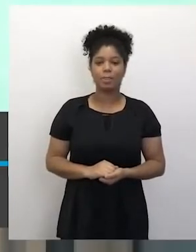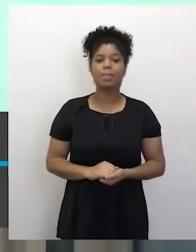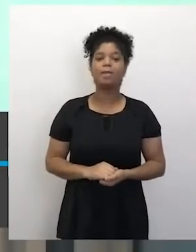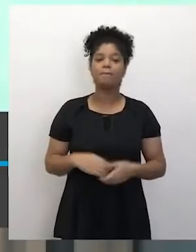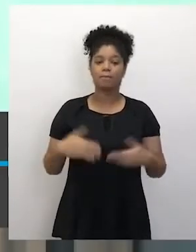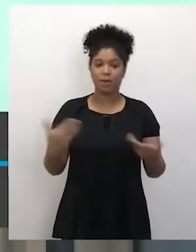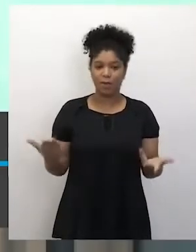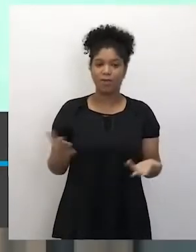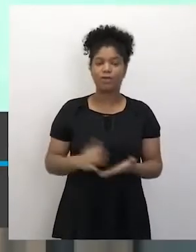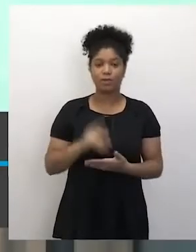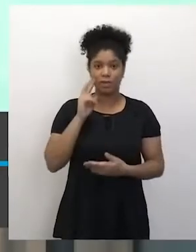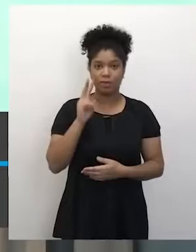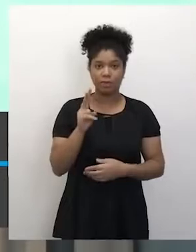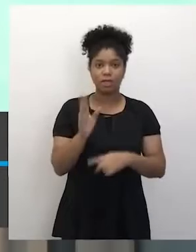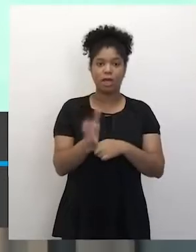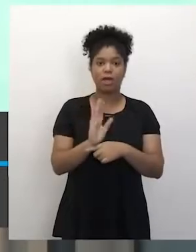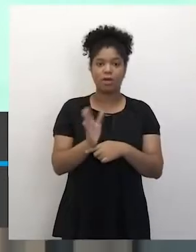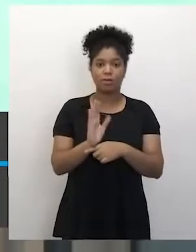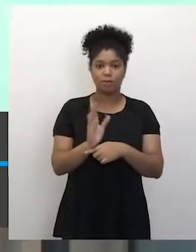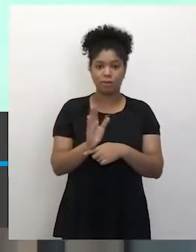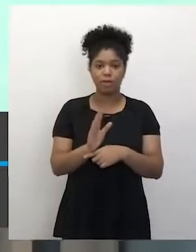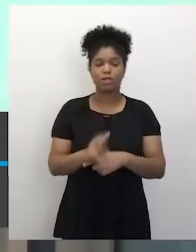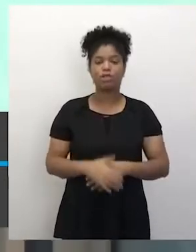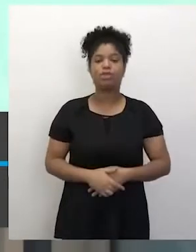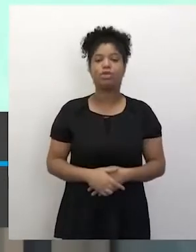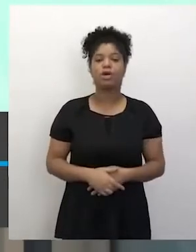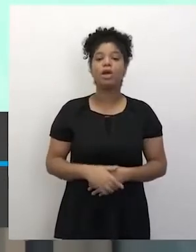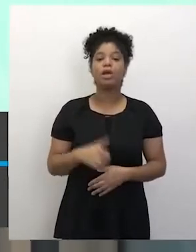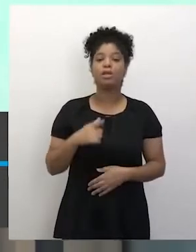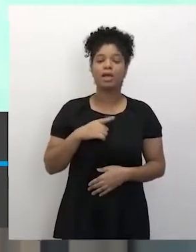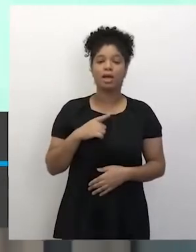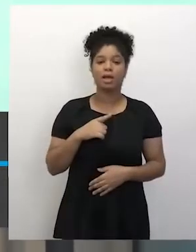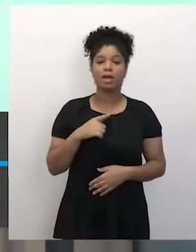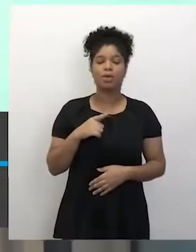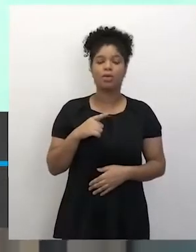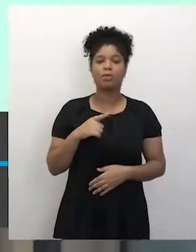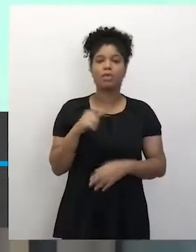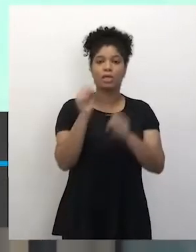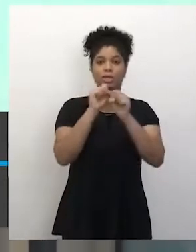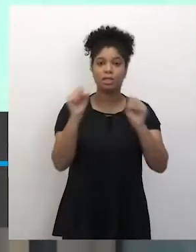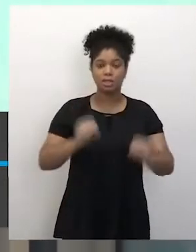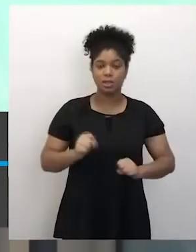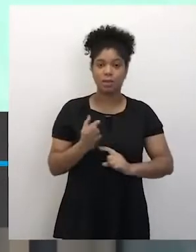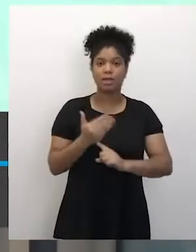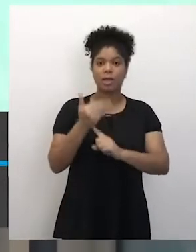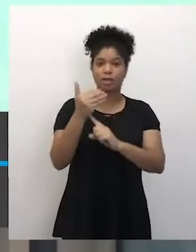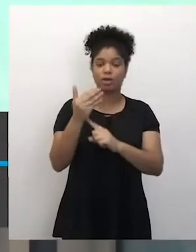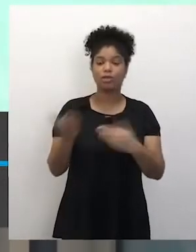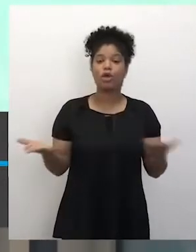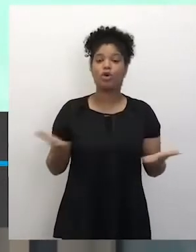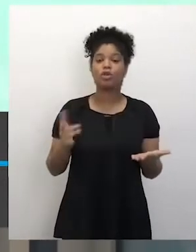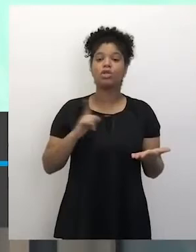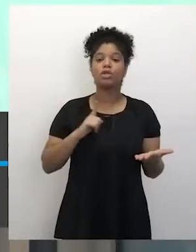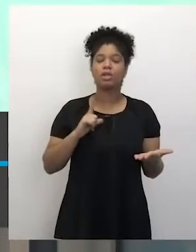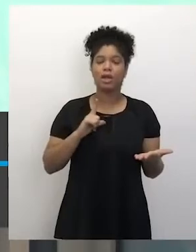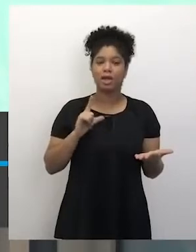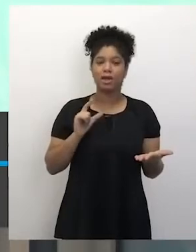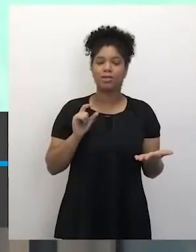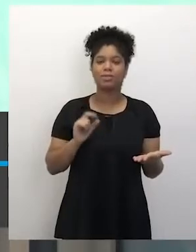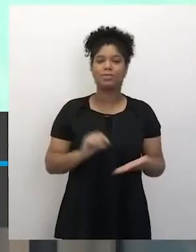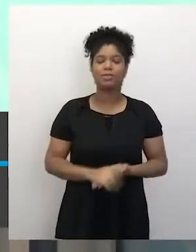Bom, vocês viram aí no vídeo, né, a importância, né, dos sistemas tecnológicos adotados hoje em dia aí,